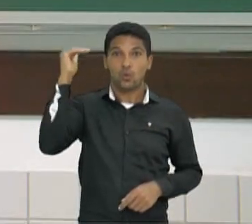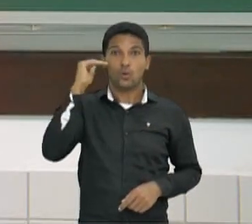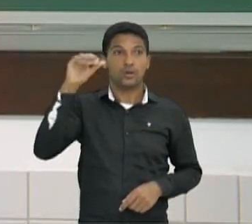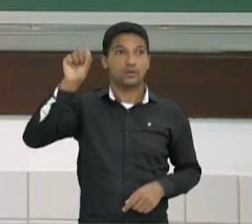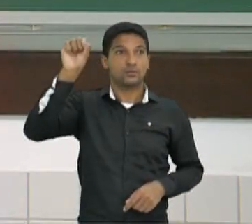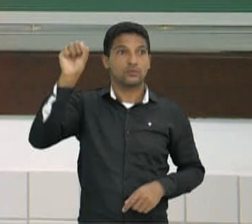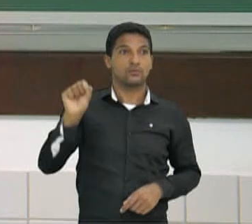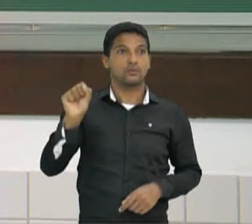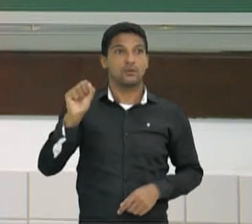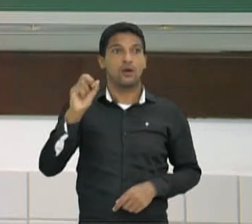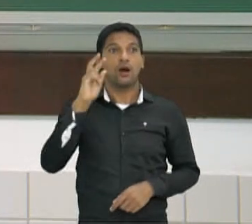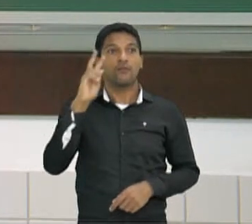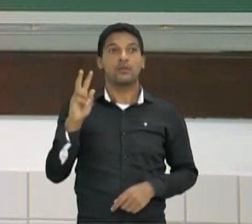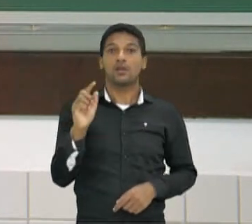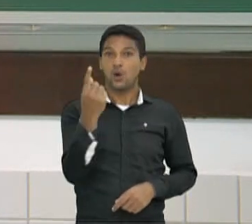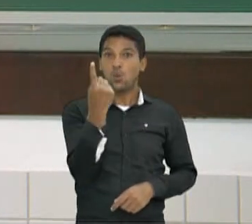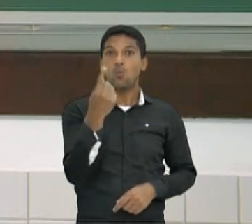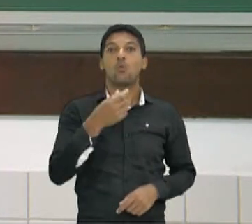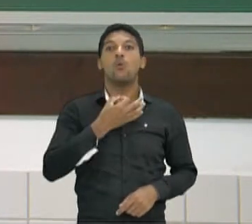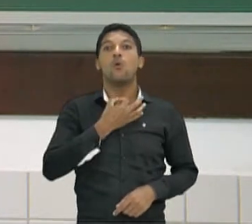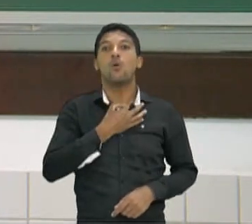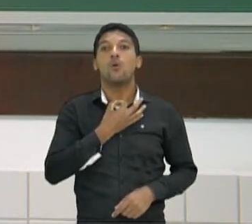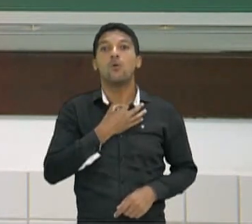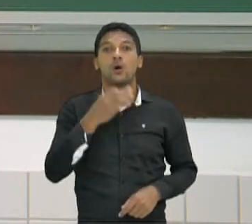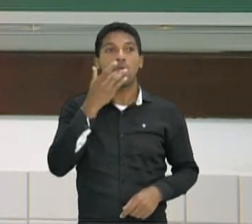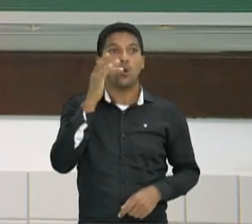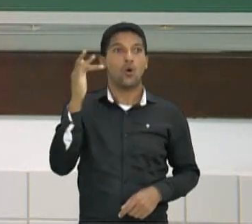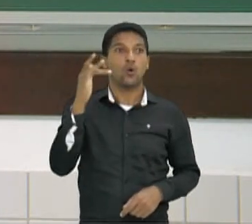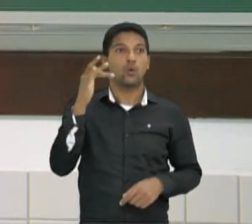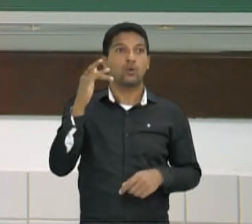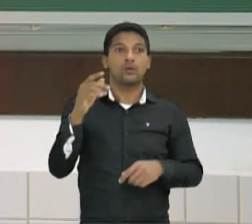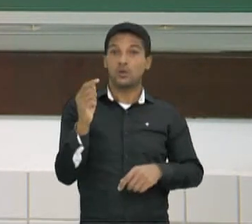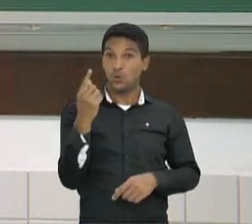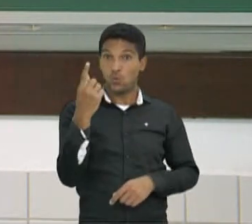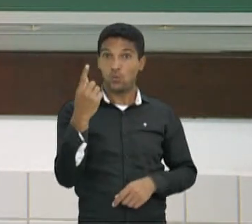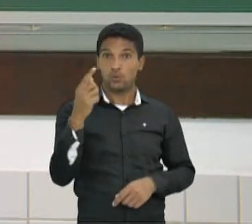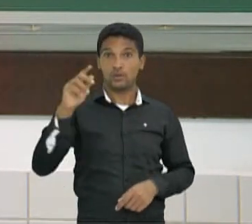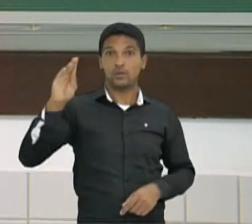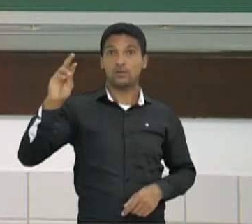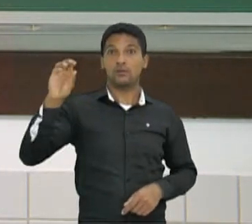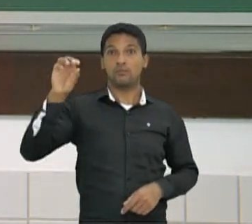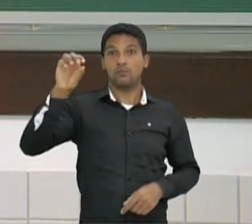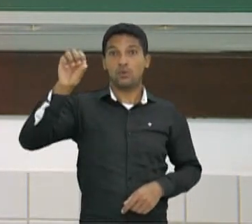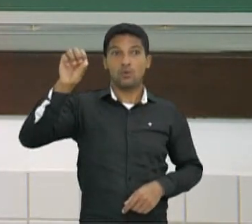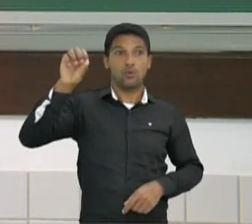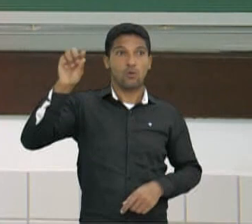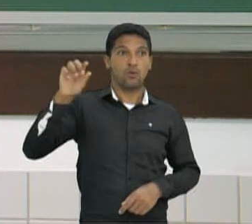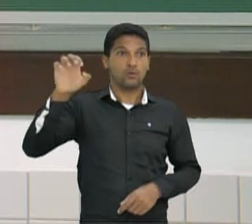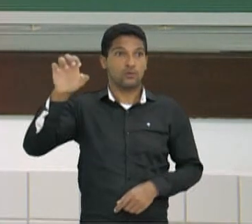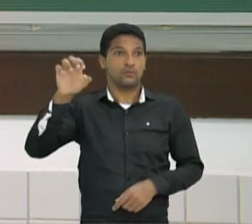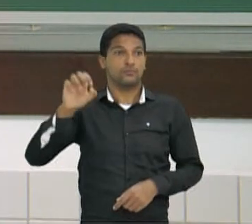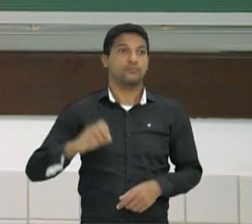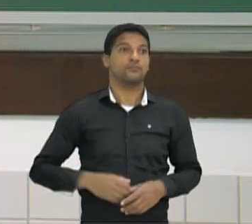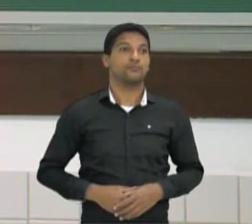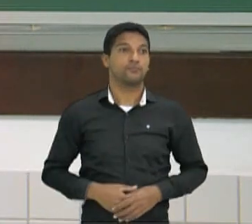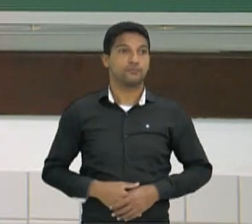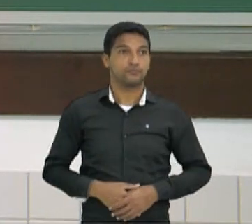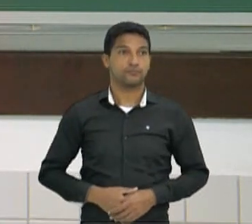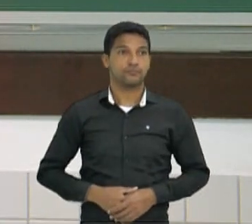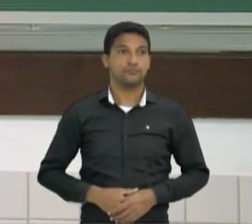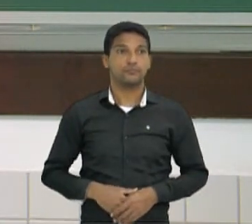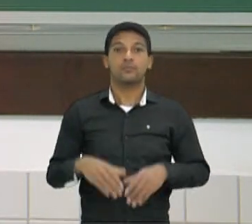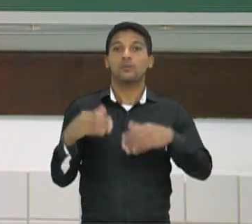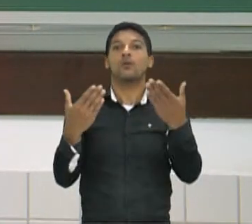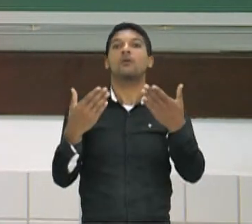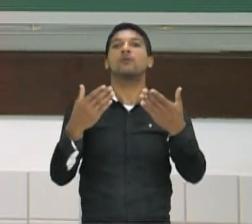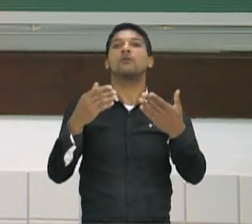acabou tendo destaque, né? Chegou na final em todas as edições das Olimpíadas. Em 2012 ele não